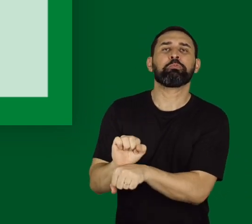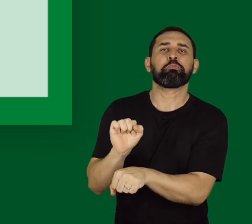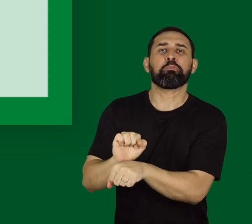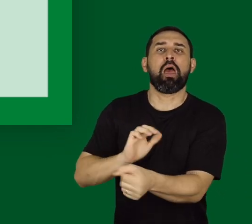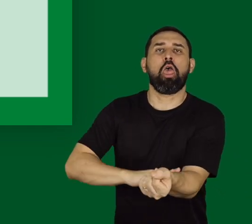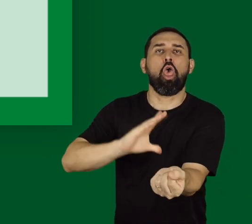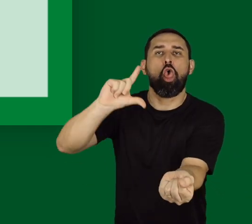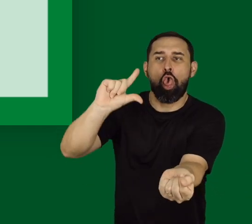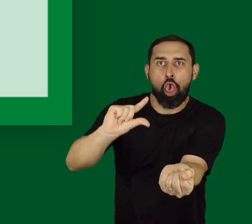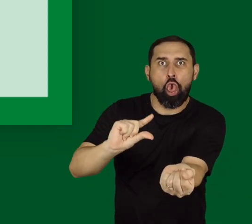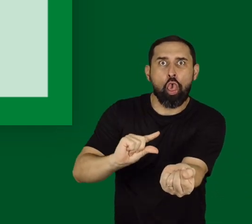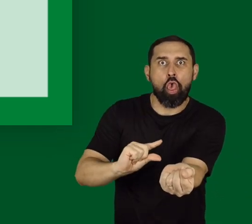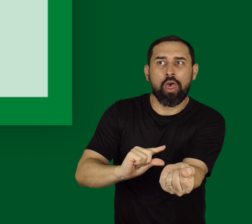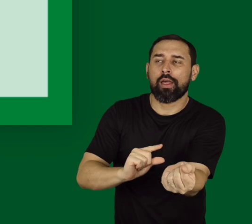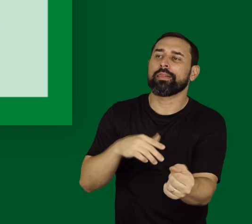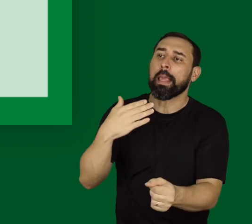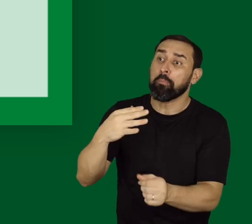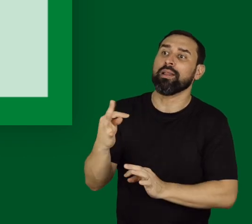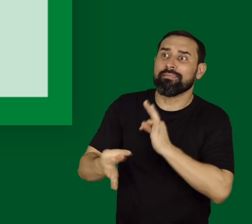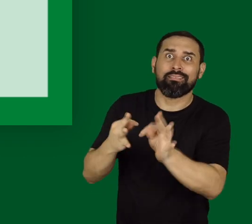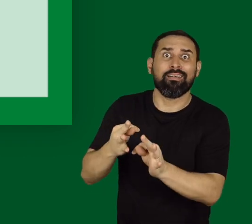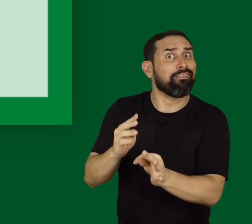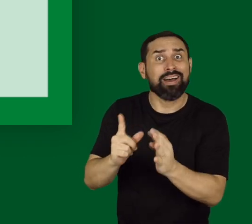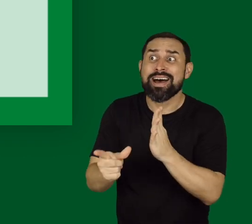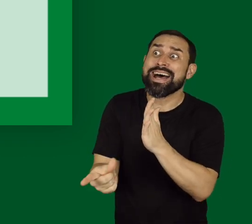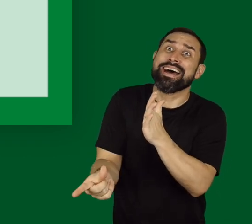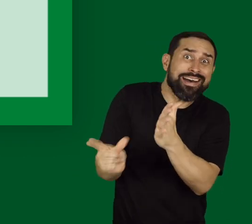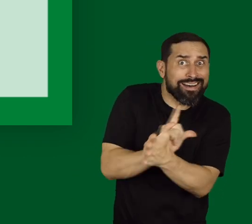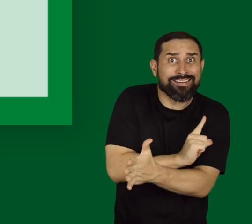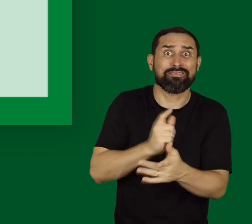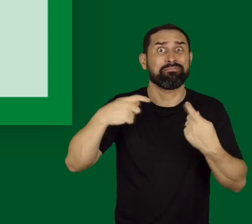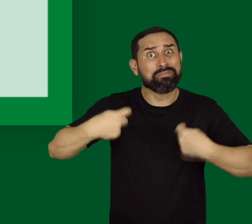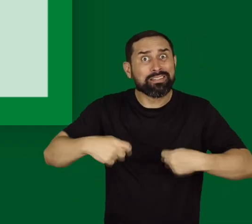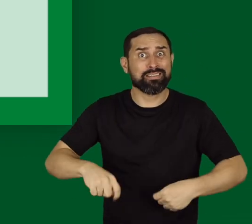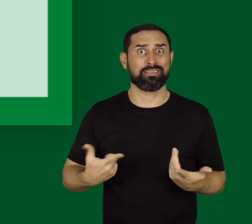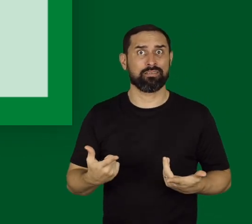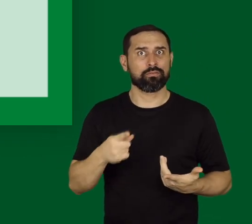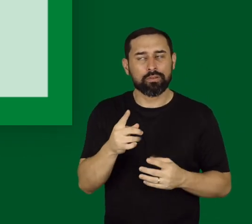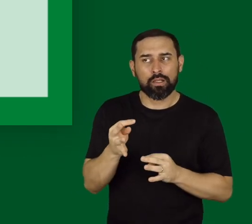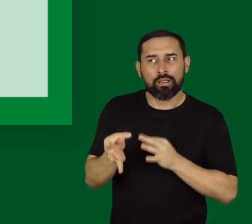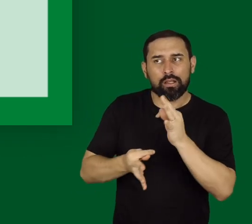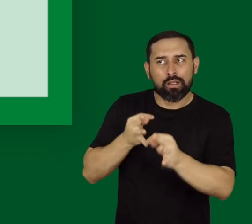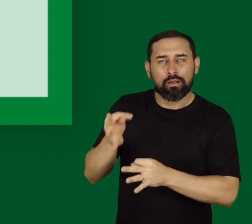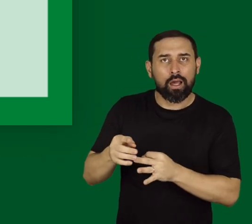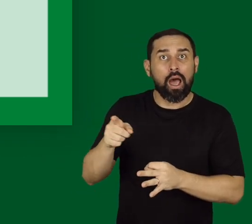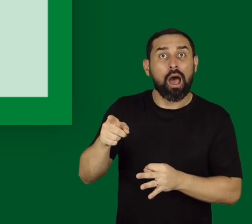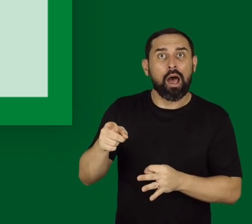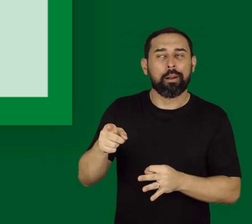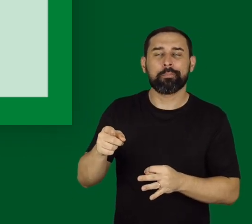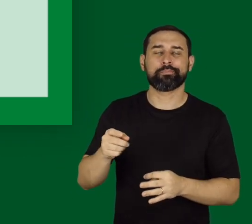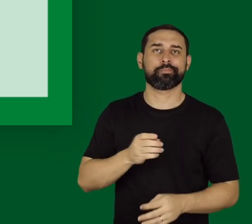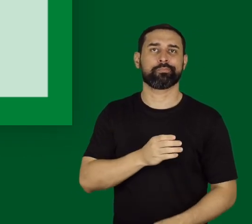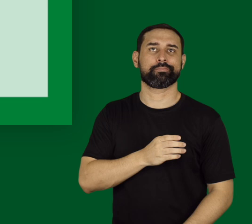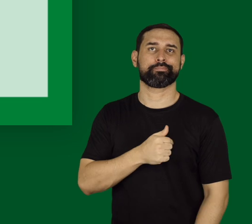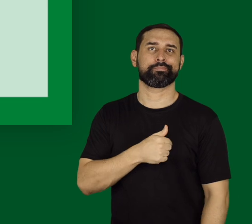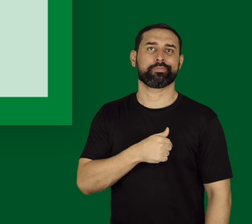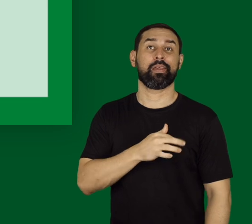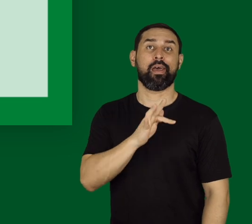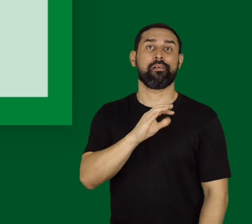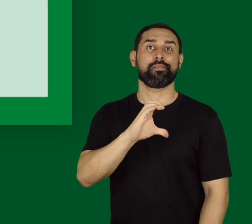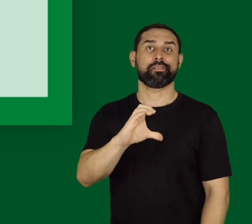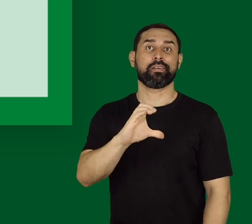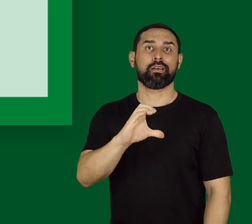hipotensão. Então, a gente não vai esperar que a criança fique hipotensa para você tratar essa situação. Ou seja, antes de